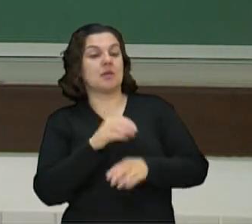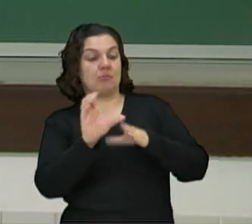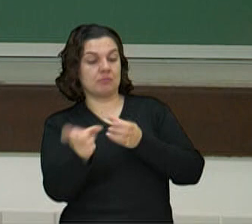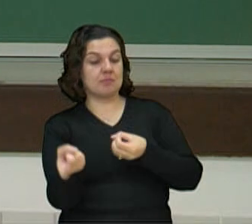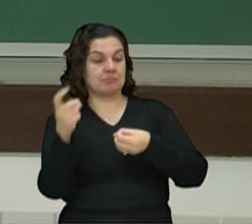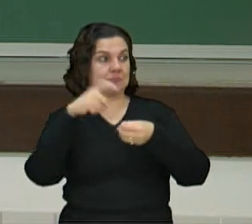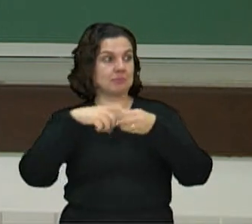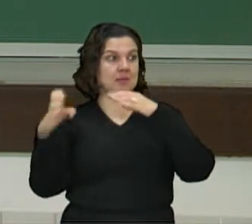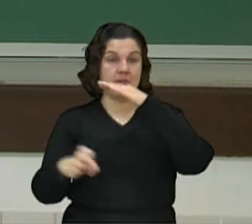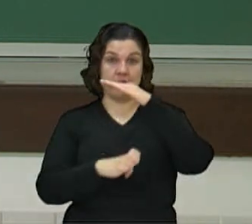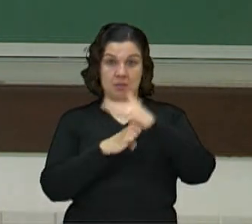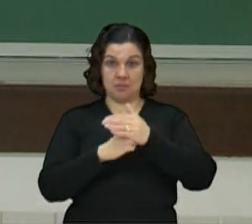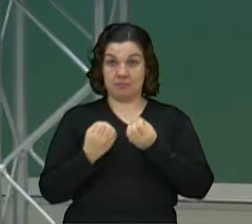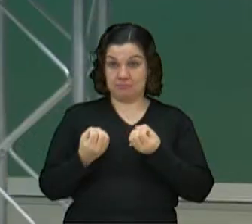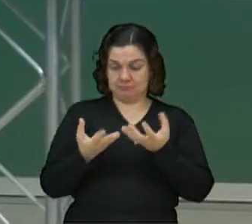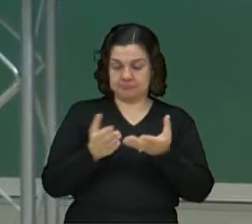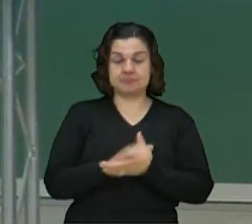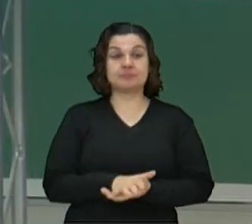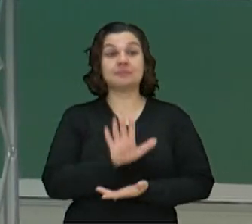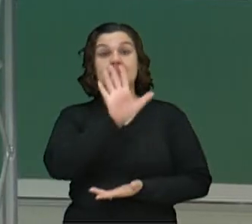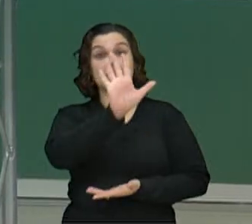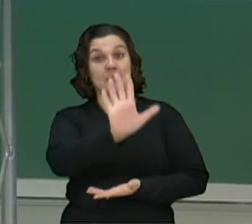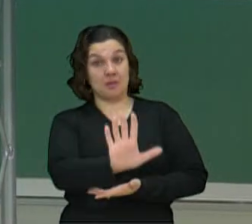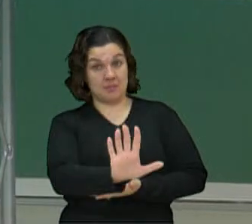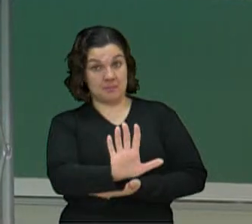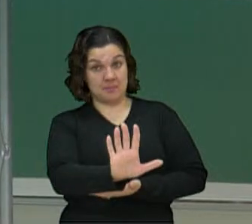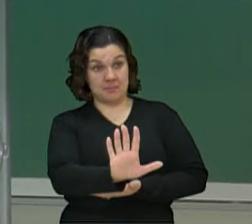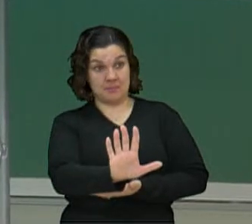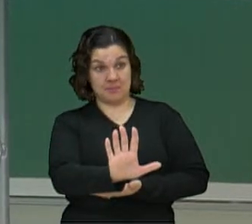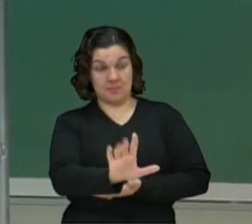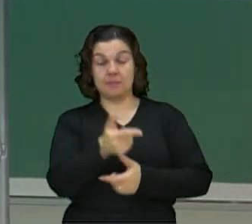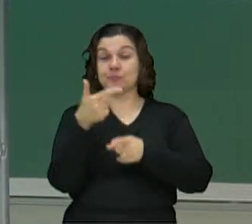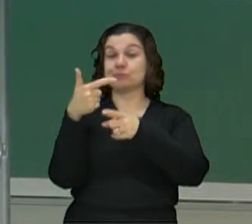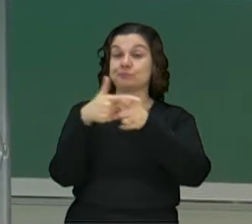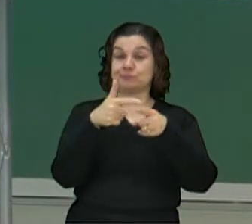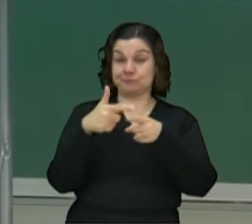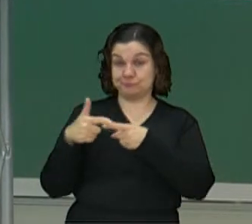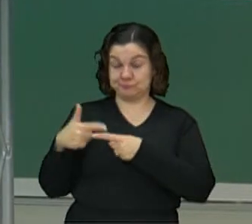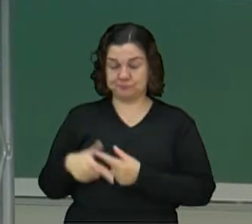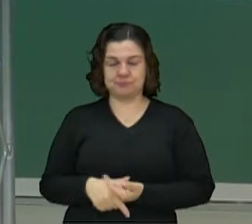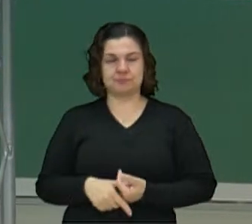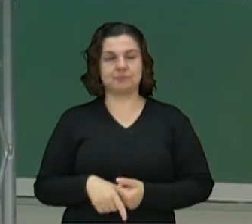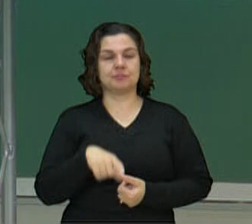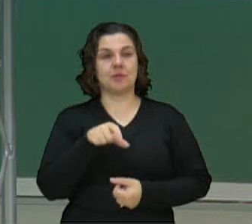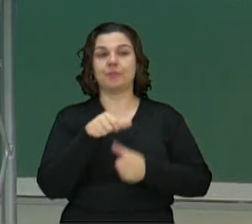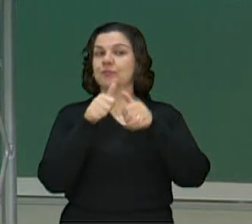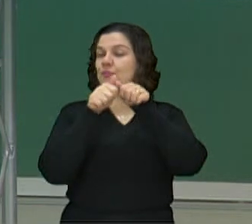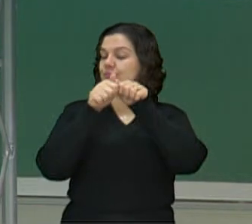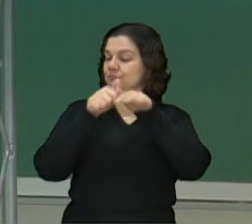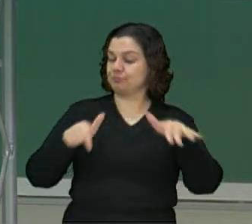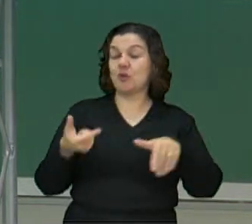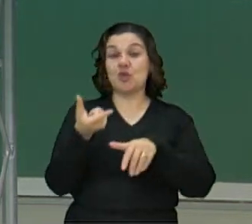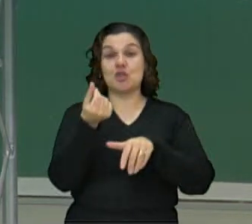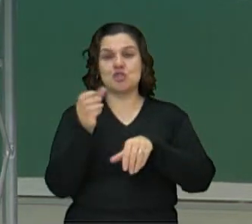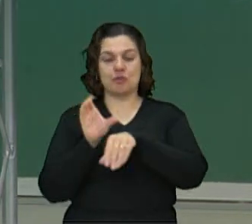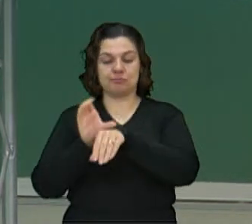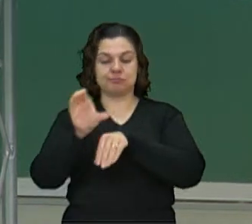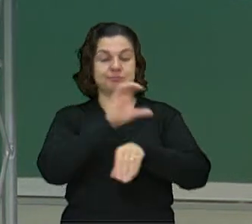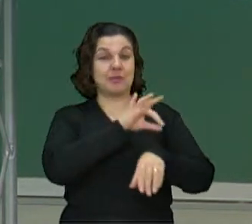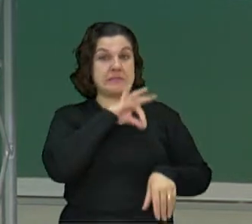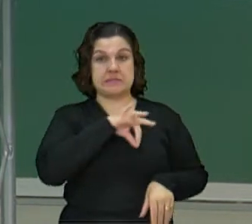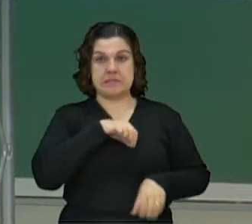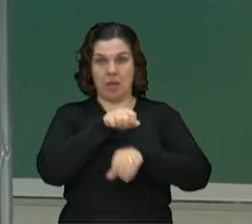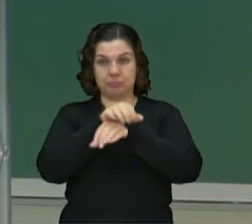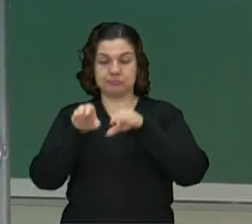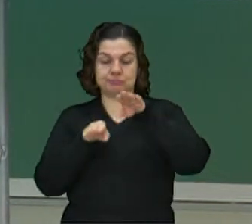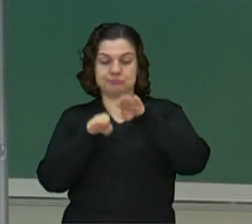de valores estavam dando. Mas havia problemas. Má distribuição de renda. Os